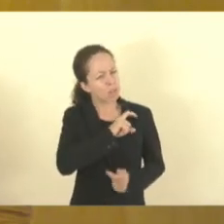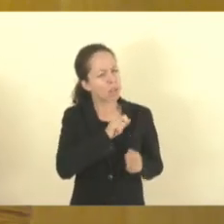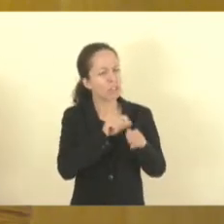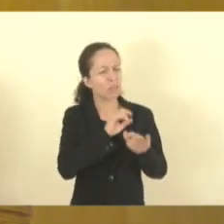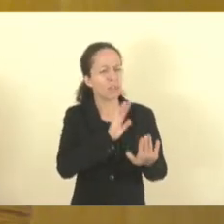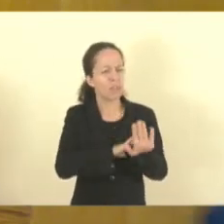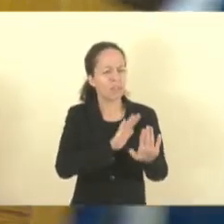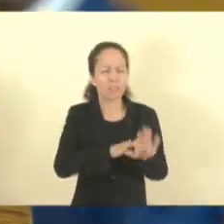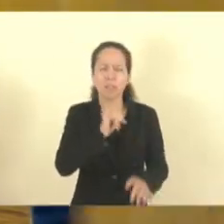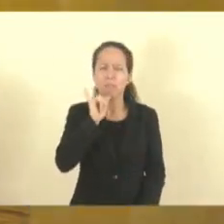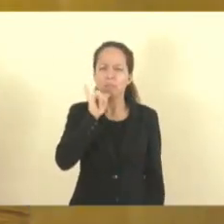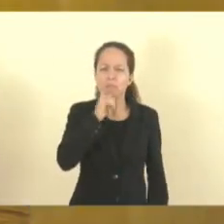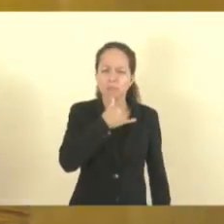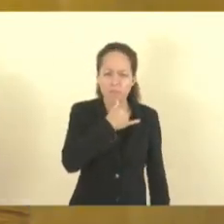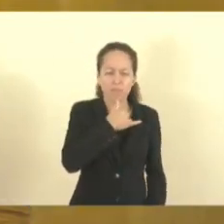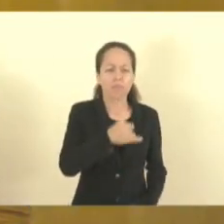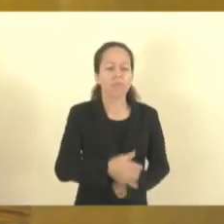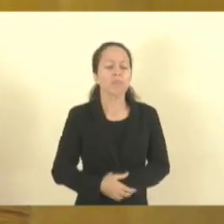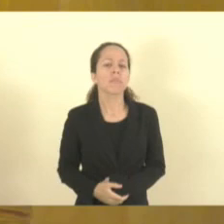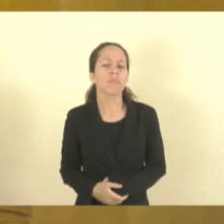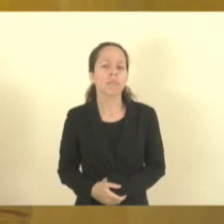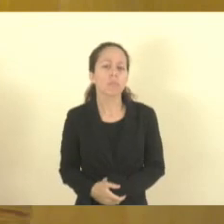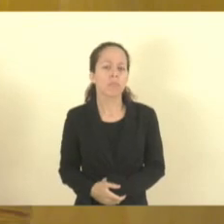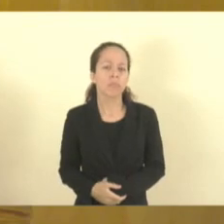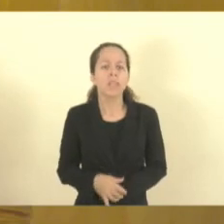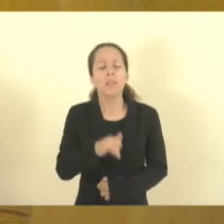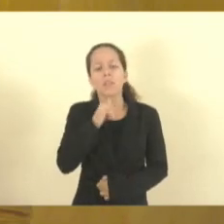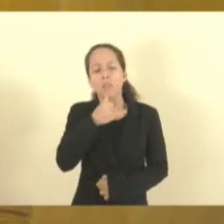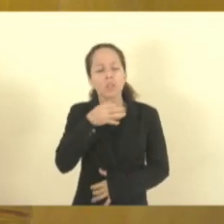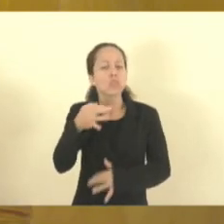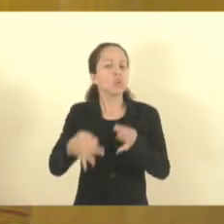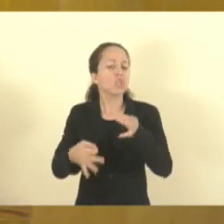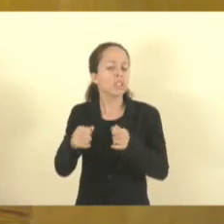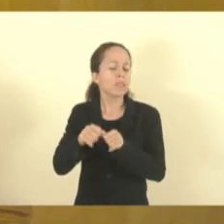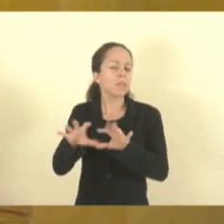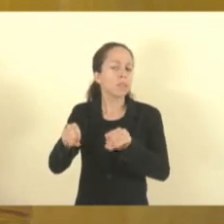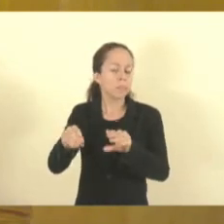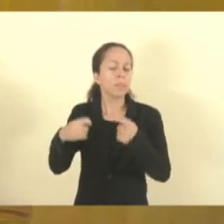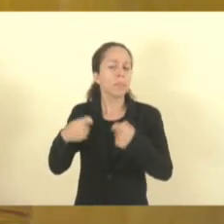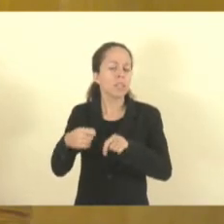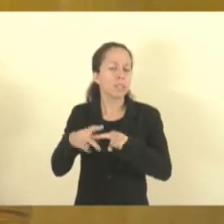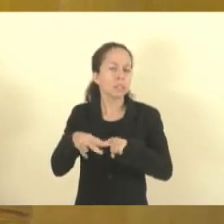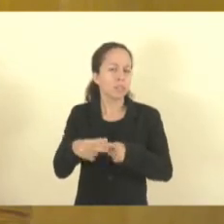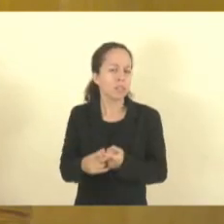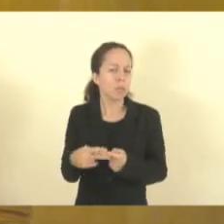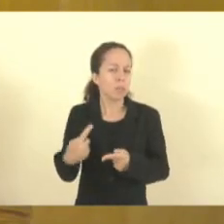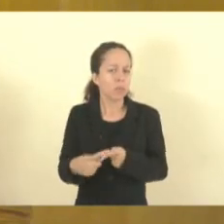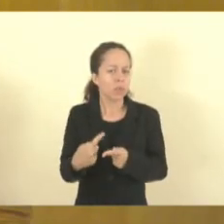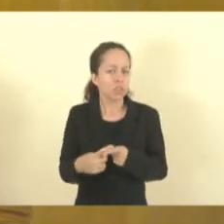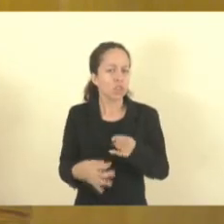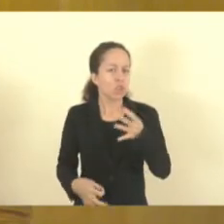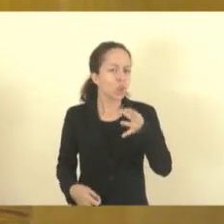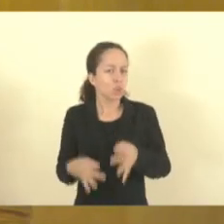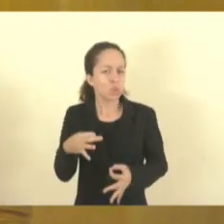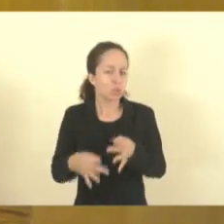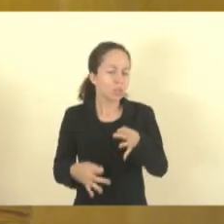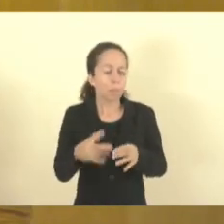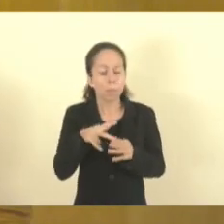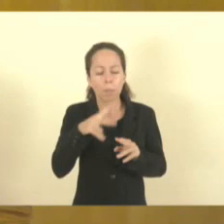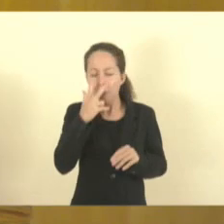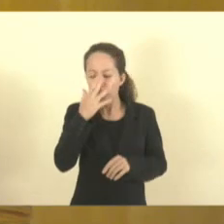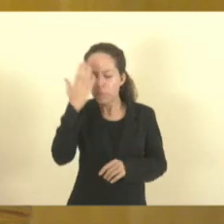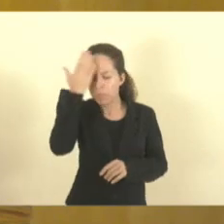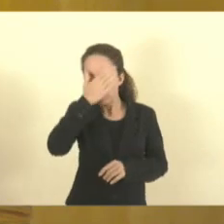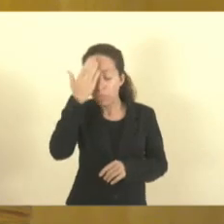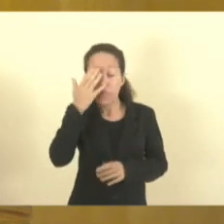e, lamentavelmente, que tem as mãos, inclusive, da justiça, mas que precisa ser reparada. Porque a justiça, ela é cega, mas ela enxerga